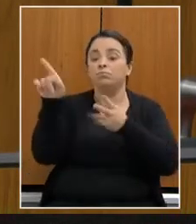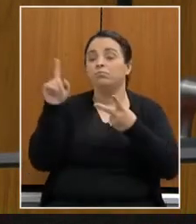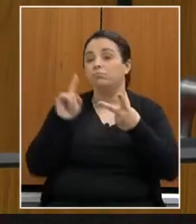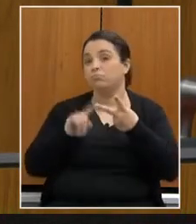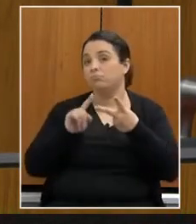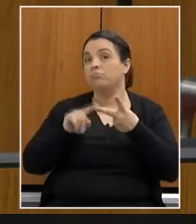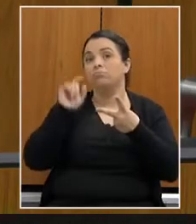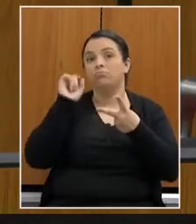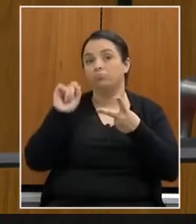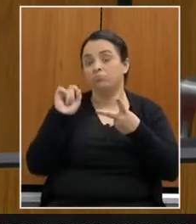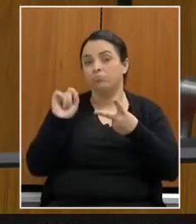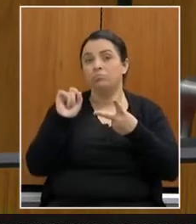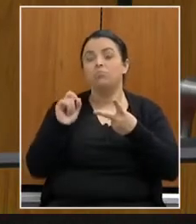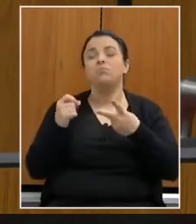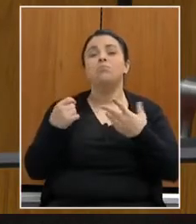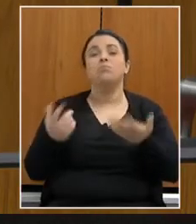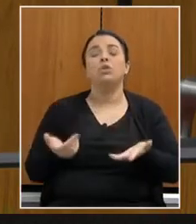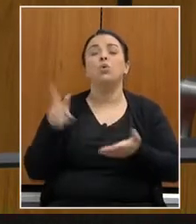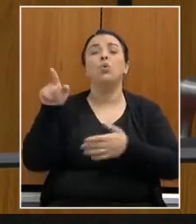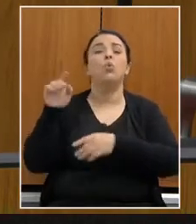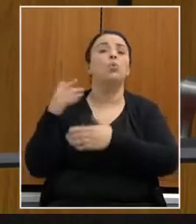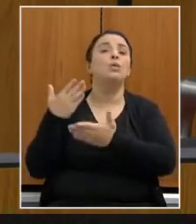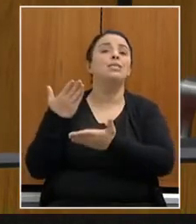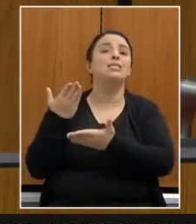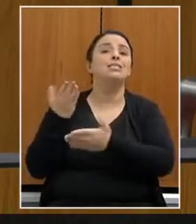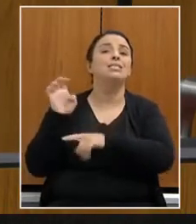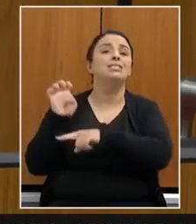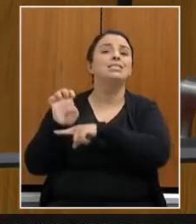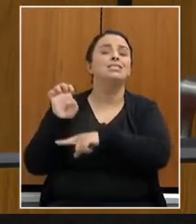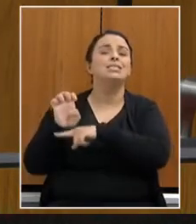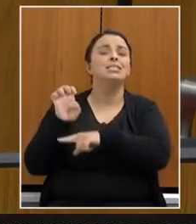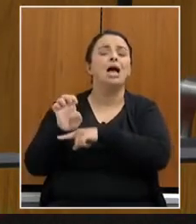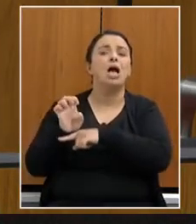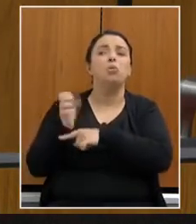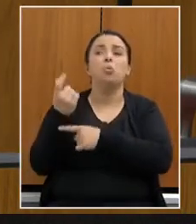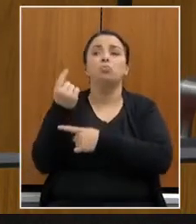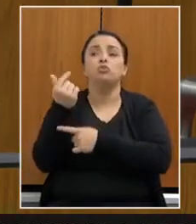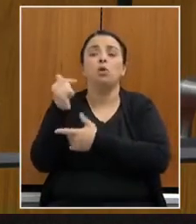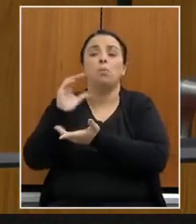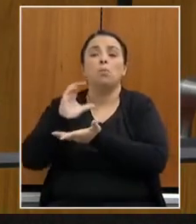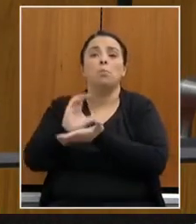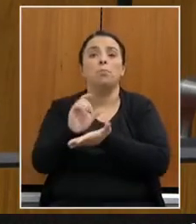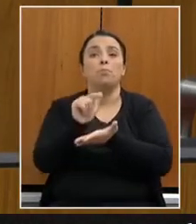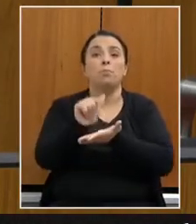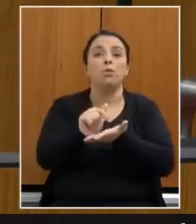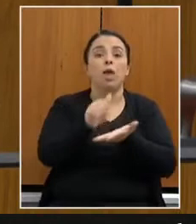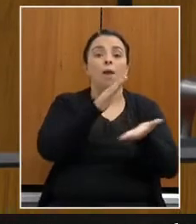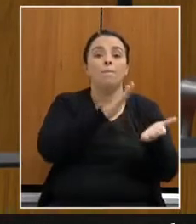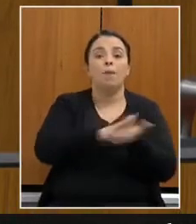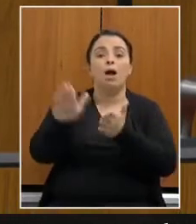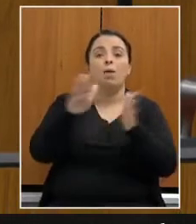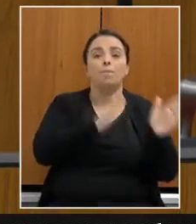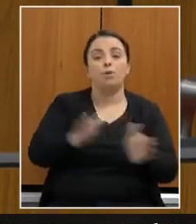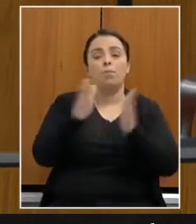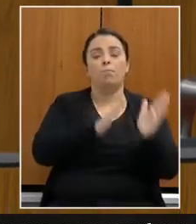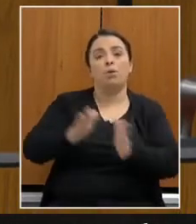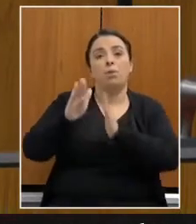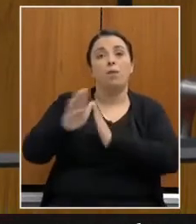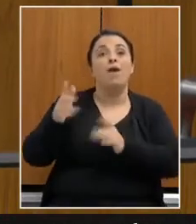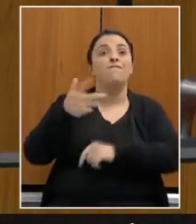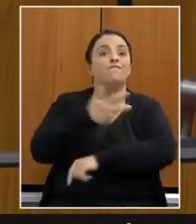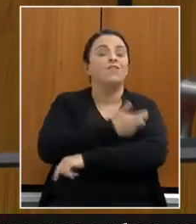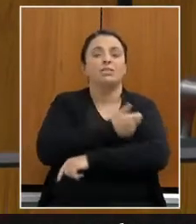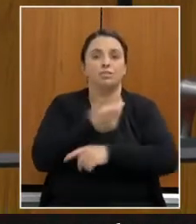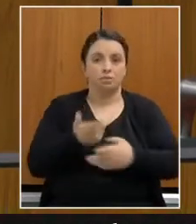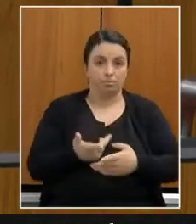relação ao investimento do estado na produção de vacinas o falou de protocolos entendimentos eu vi a